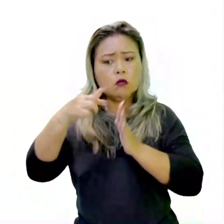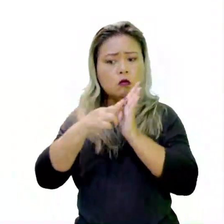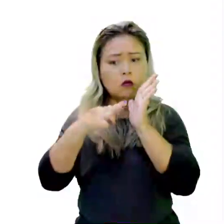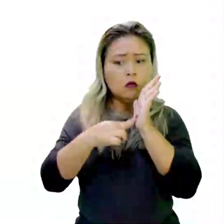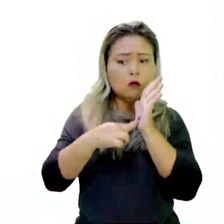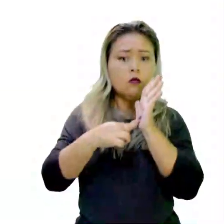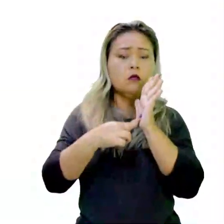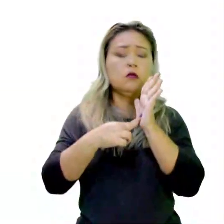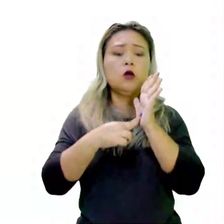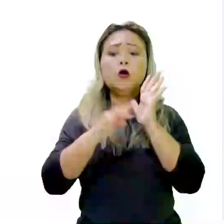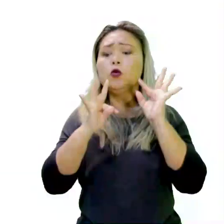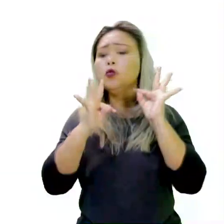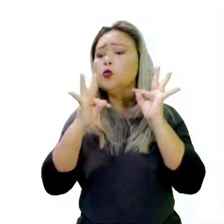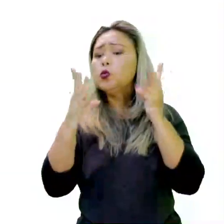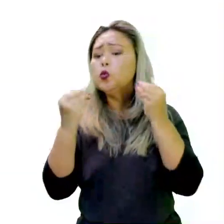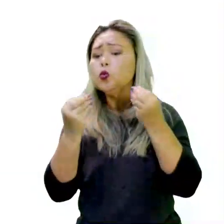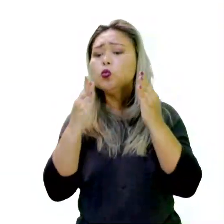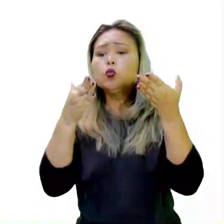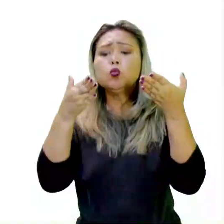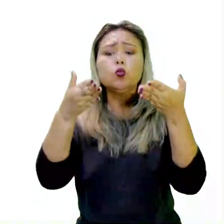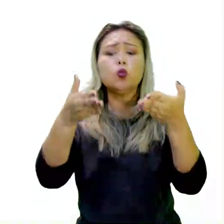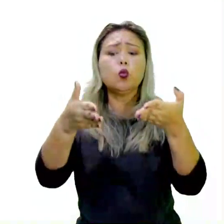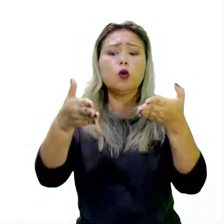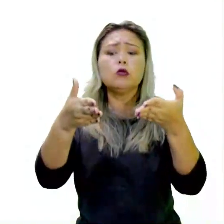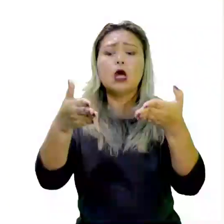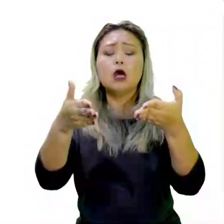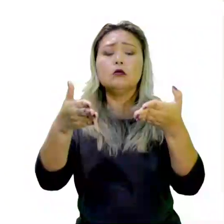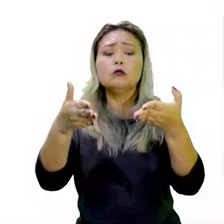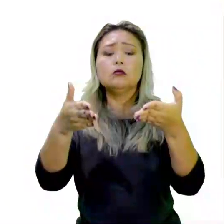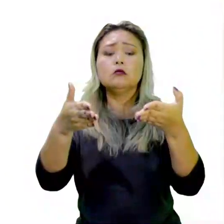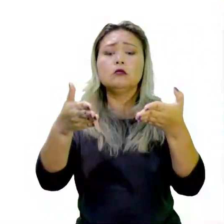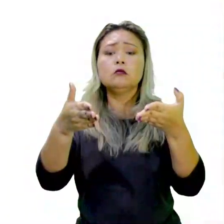onde tudo tinha que ser voltado para